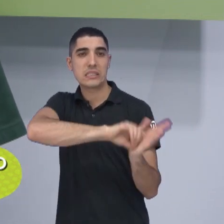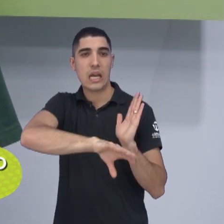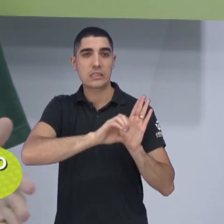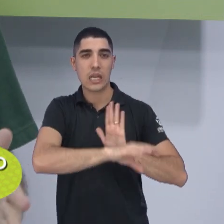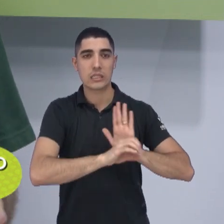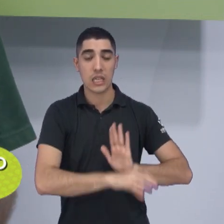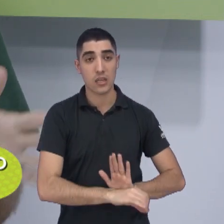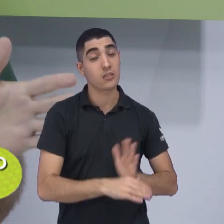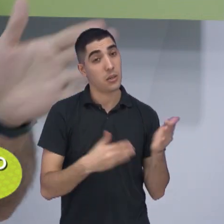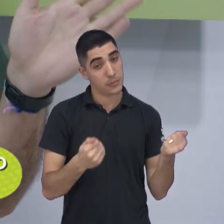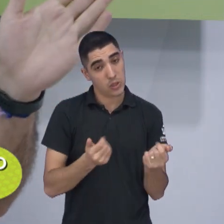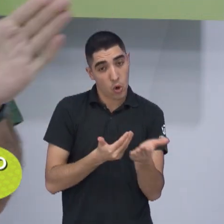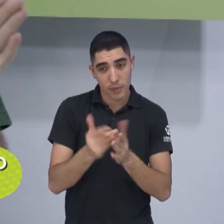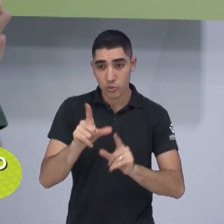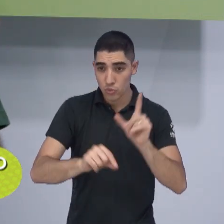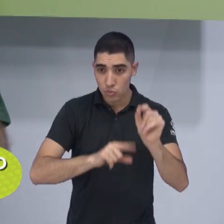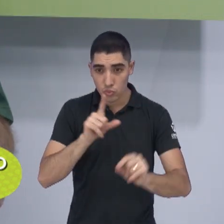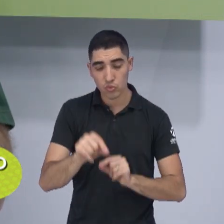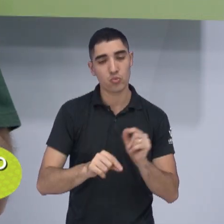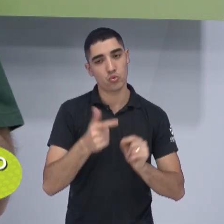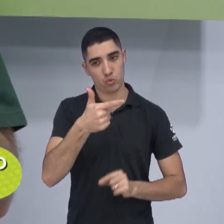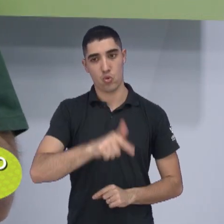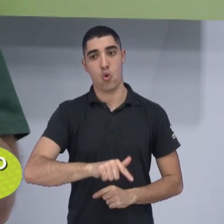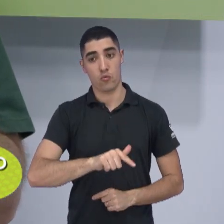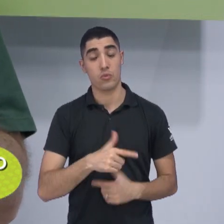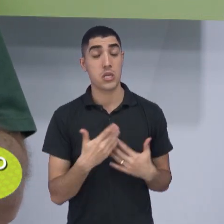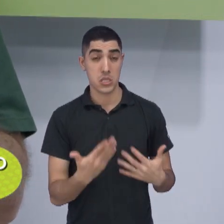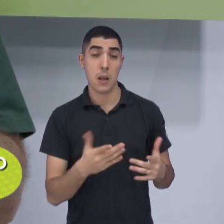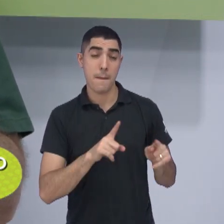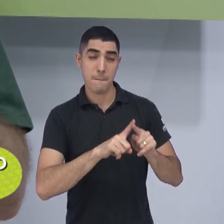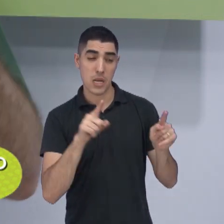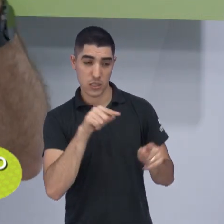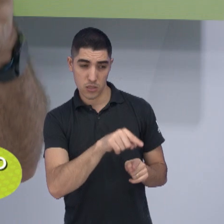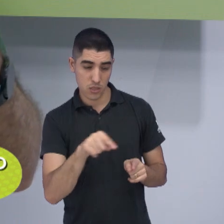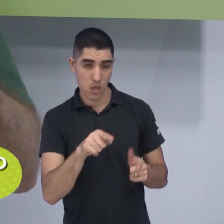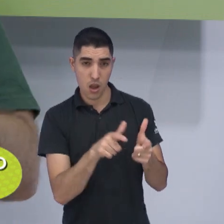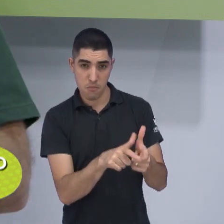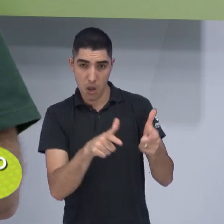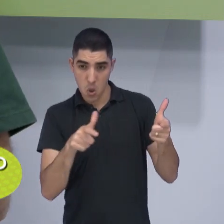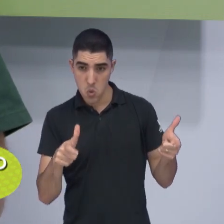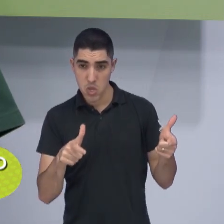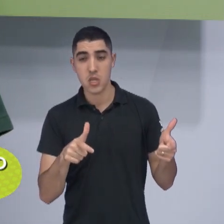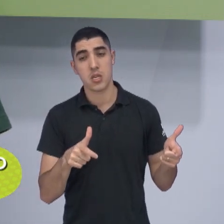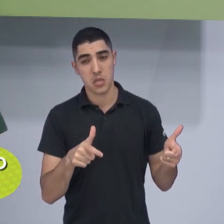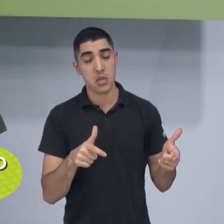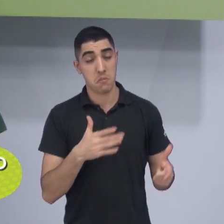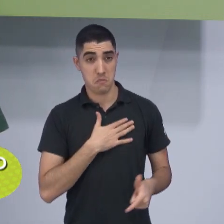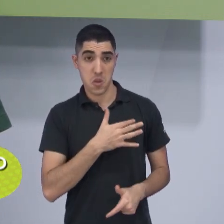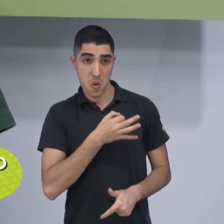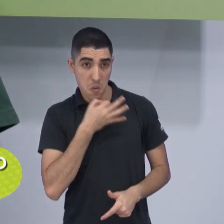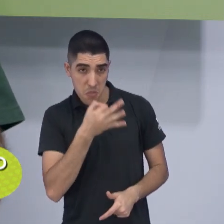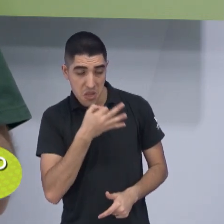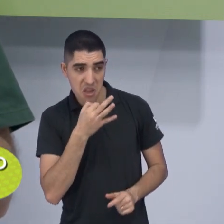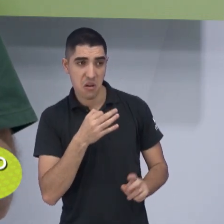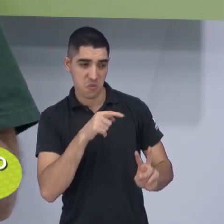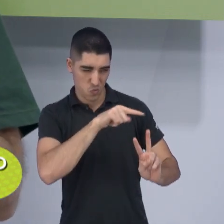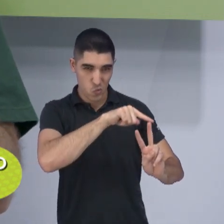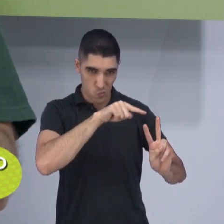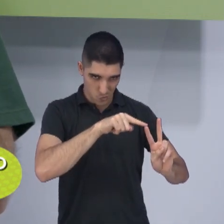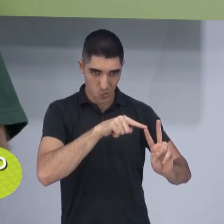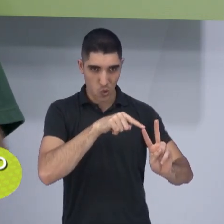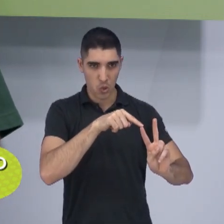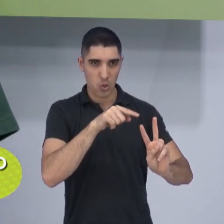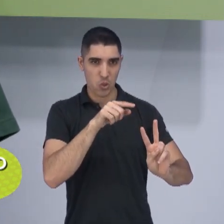zero. Lógico que muitos desses jogadores, acredito eu, que o Sid Clay e o professor Moacir também vão, né, acho que